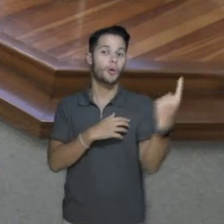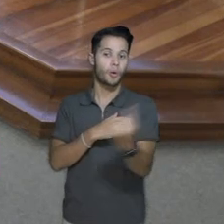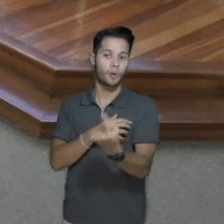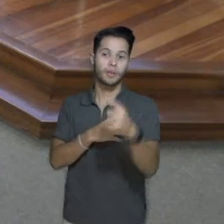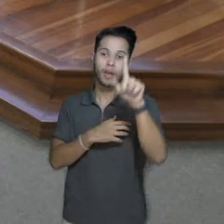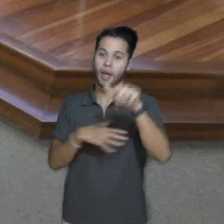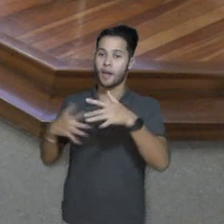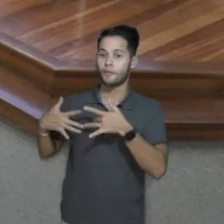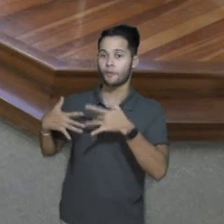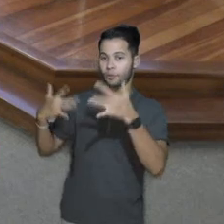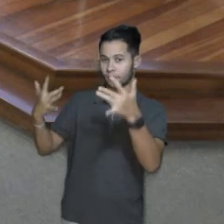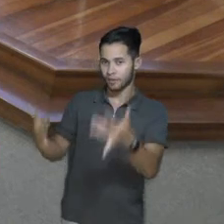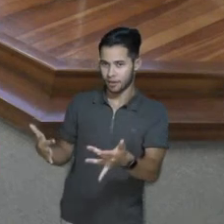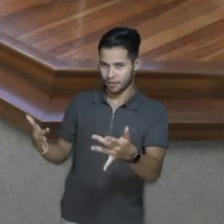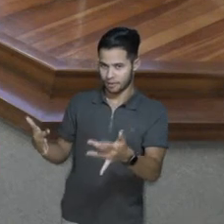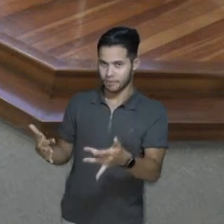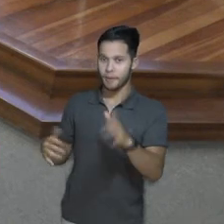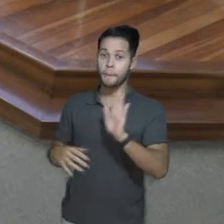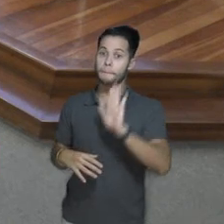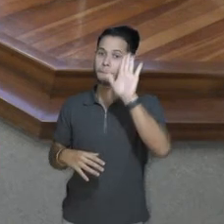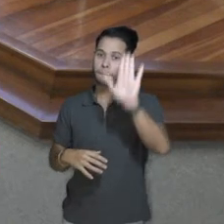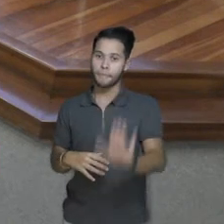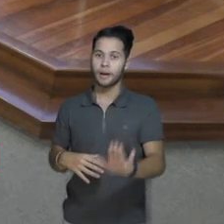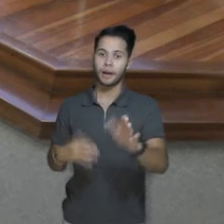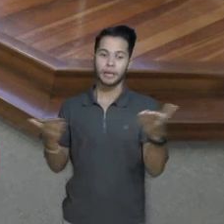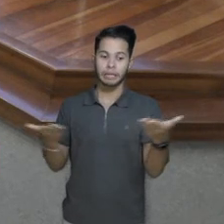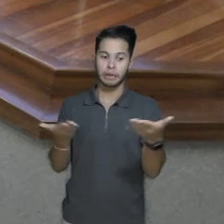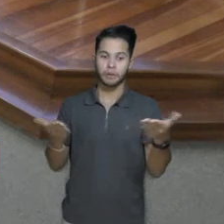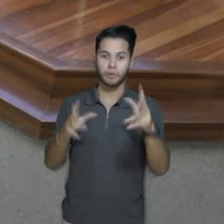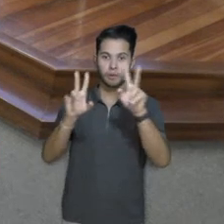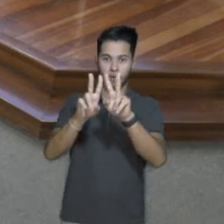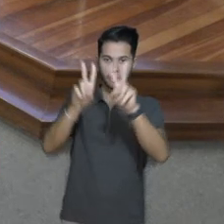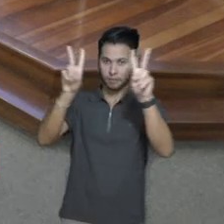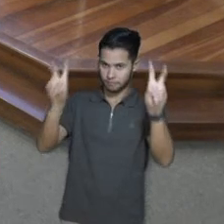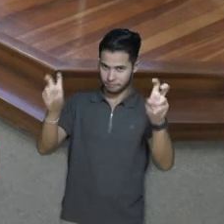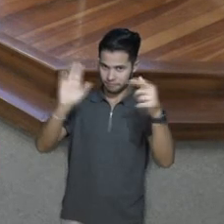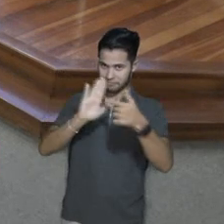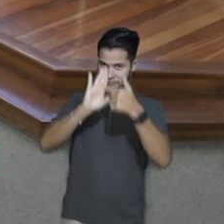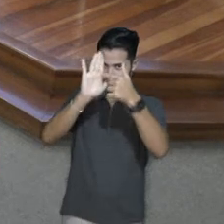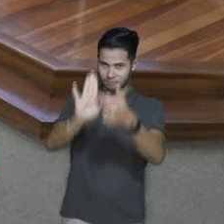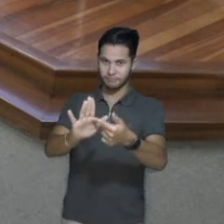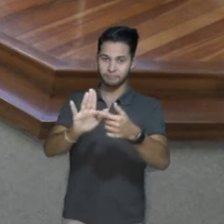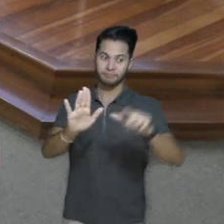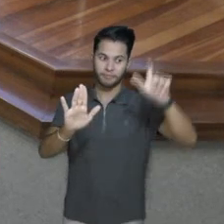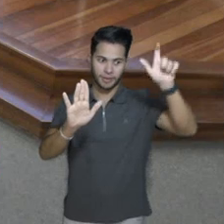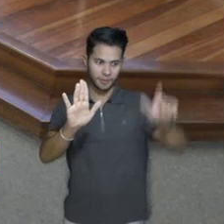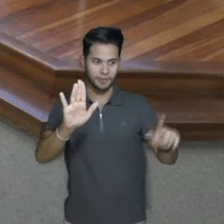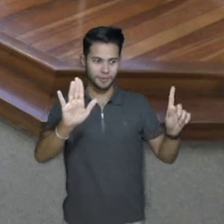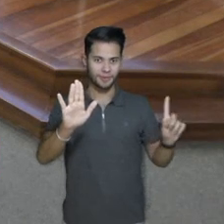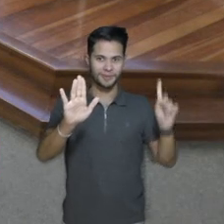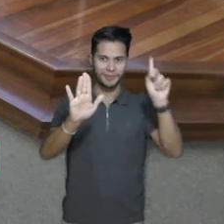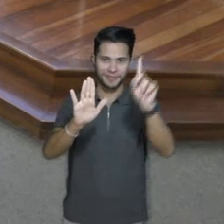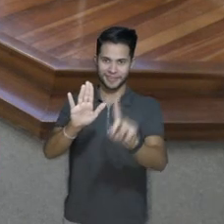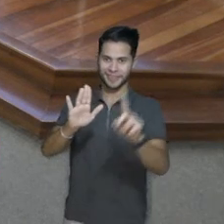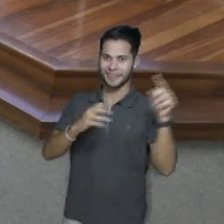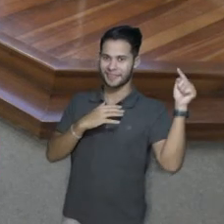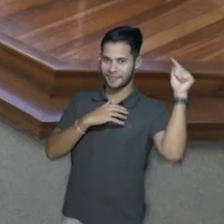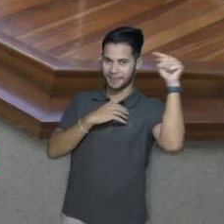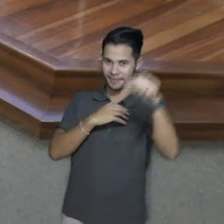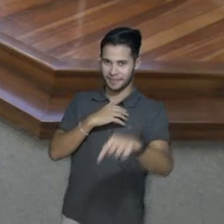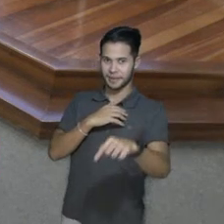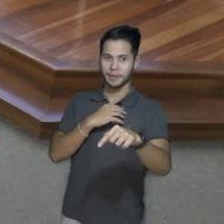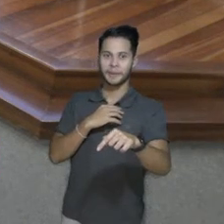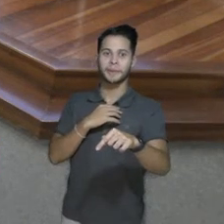voluntários mas eu queria abrir um parêntese agora e na pessoa do do gadot que chega agora de improviso e